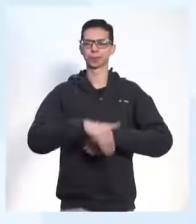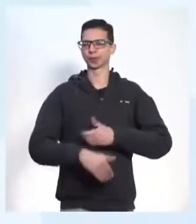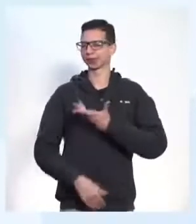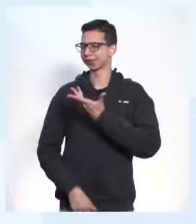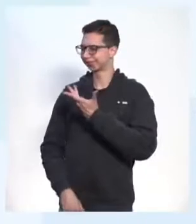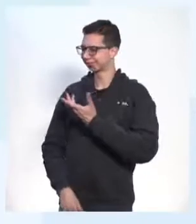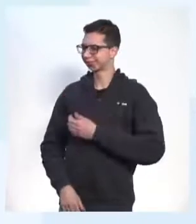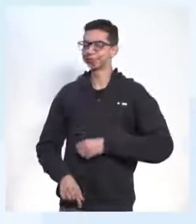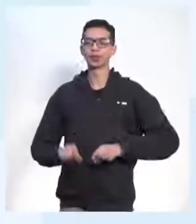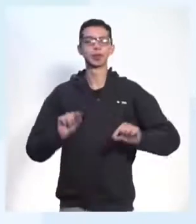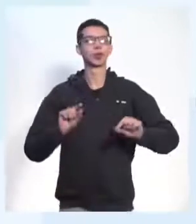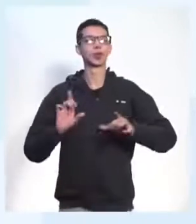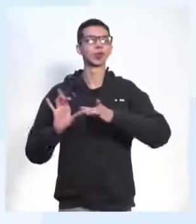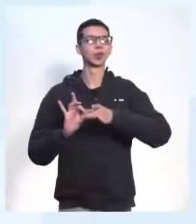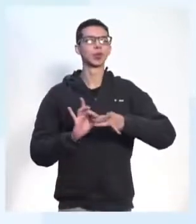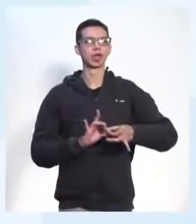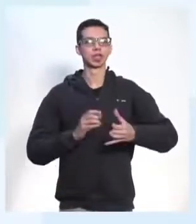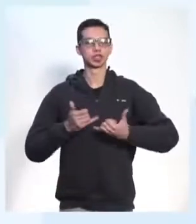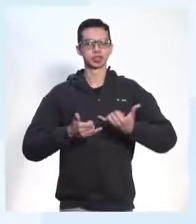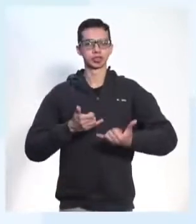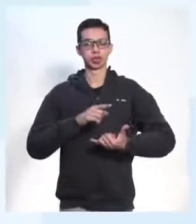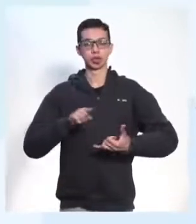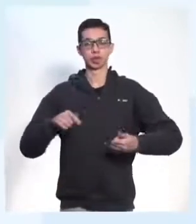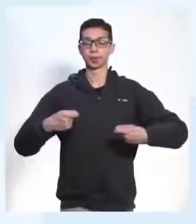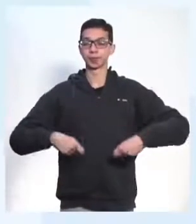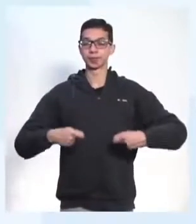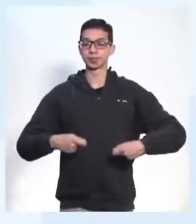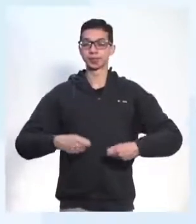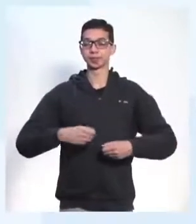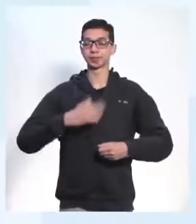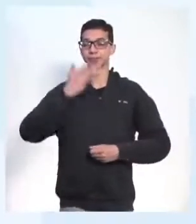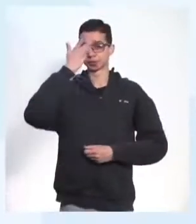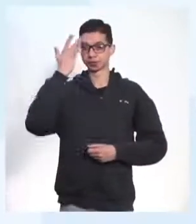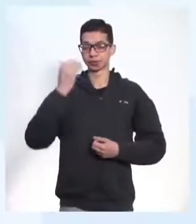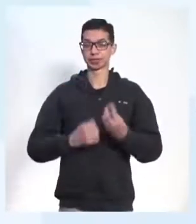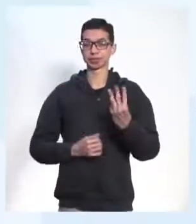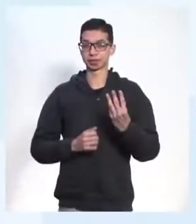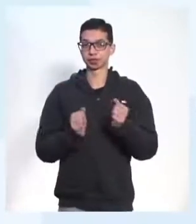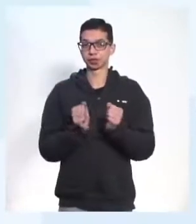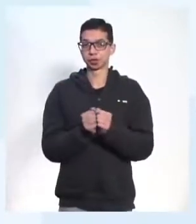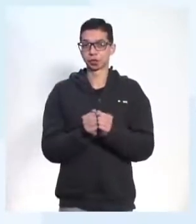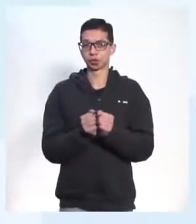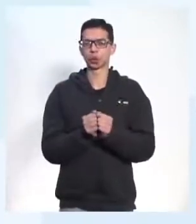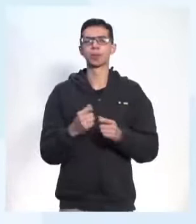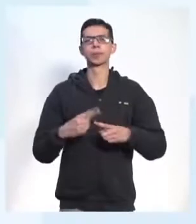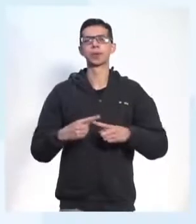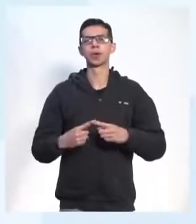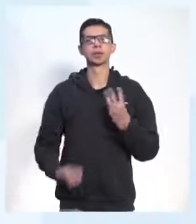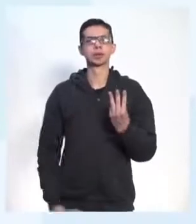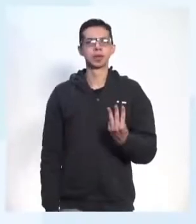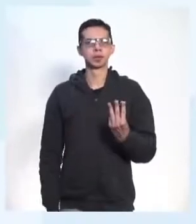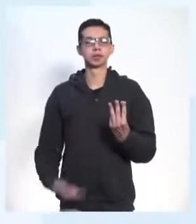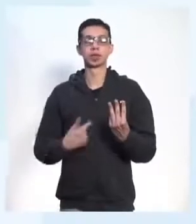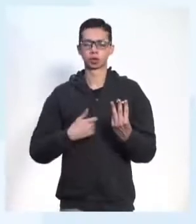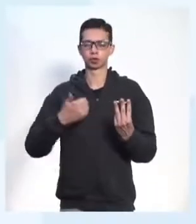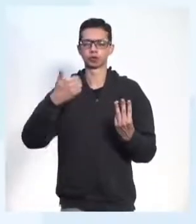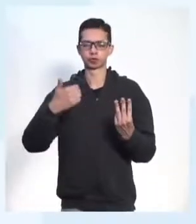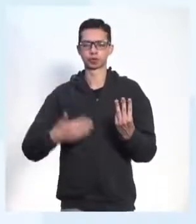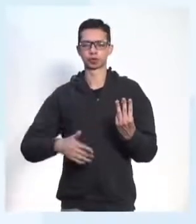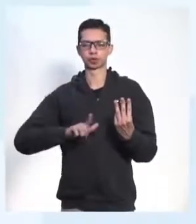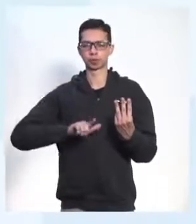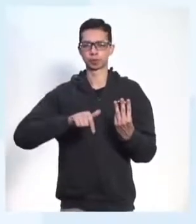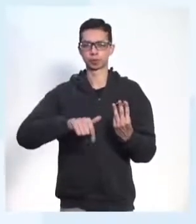jogo, né? Vocês teriam que jogar com 3 pessoas, pelo menos. Por que 3 pessoas? Eu vou explicar isso ao longo